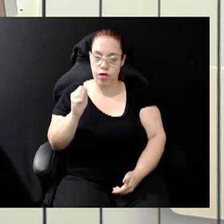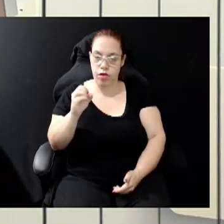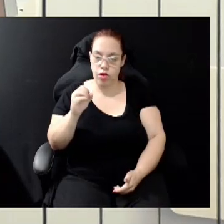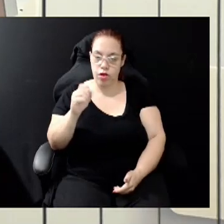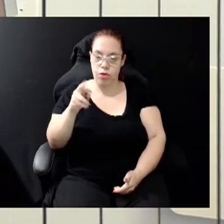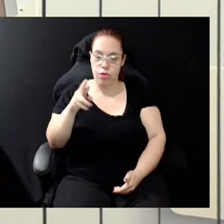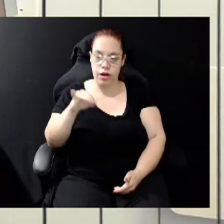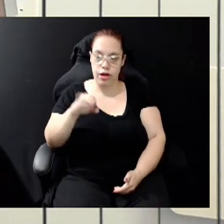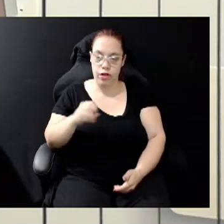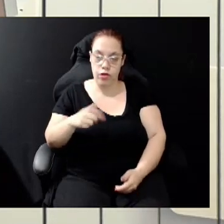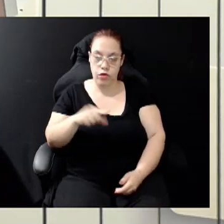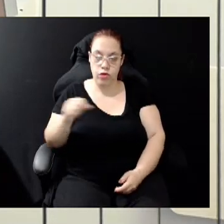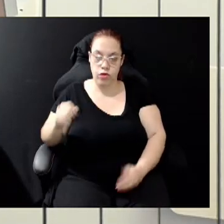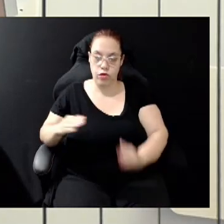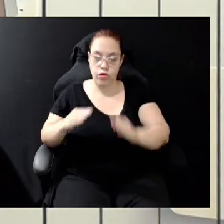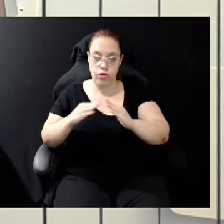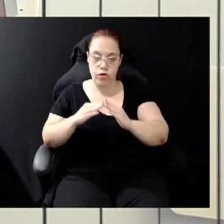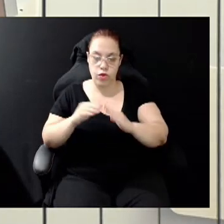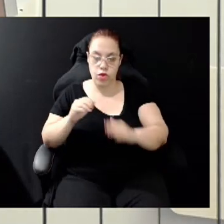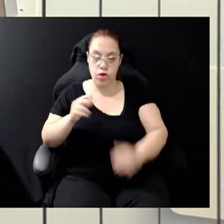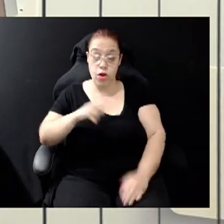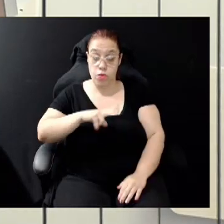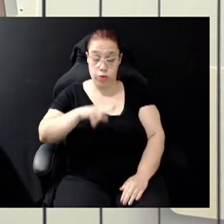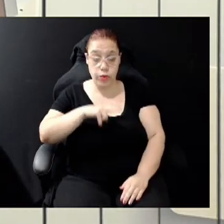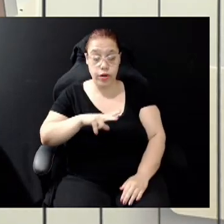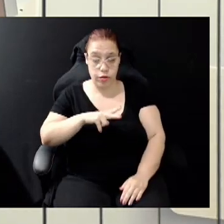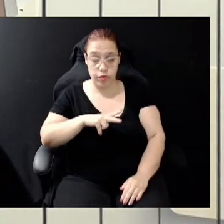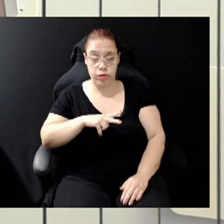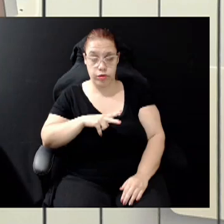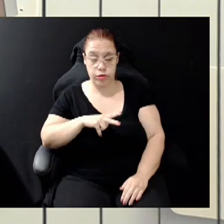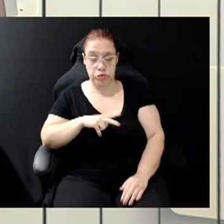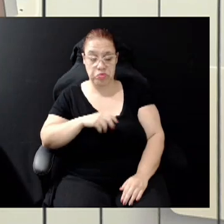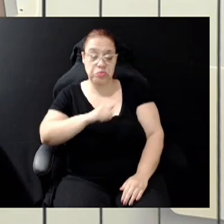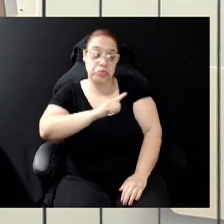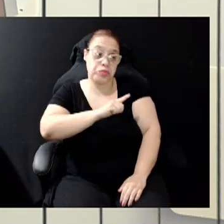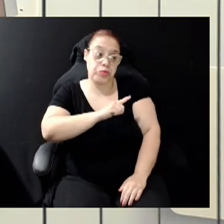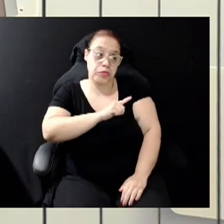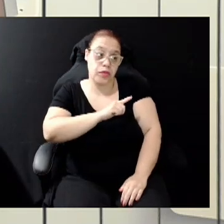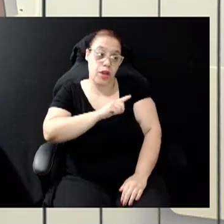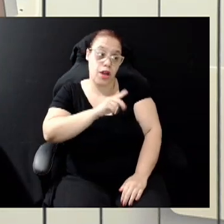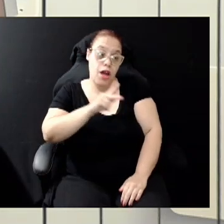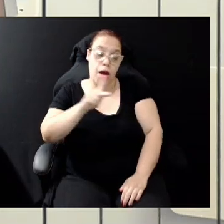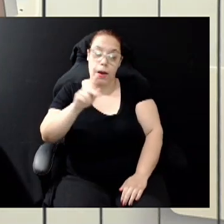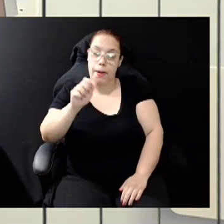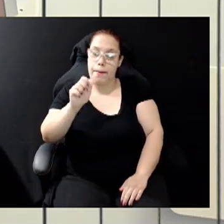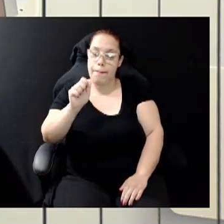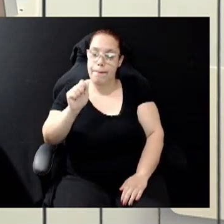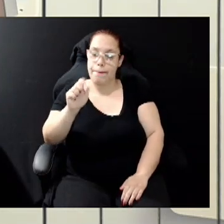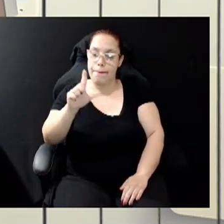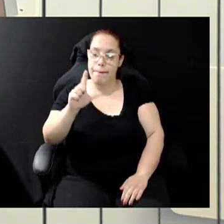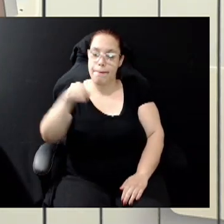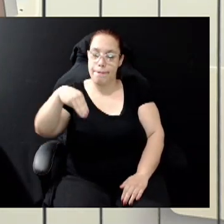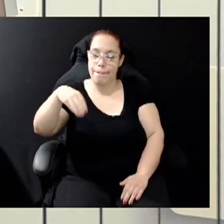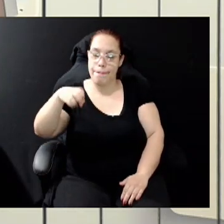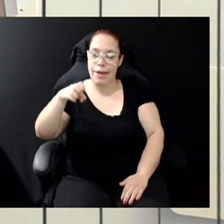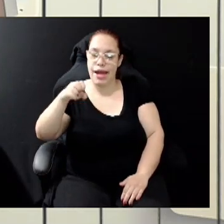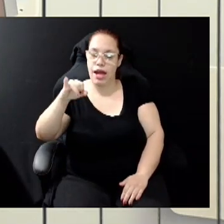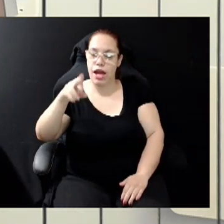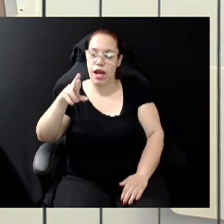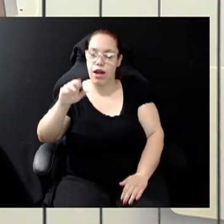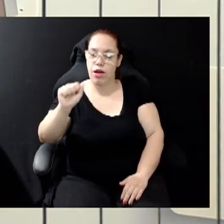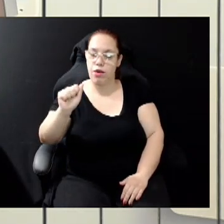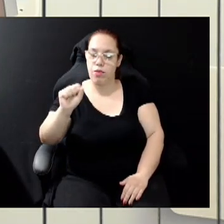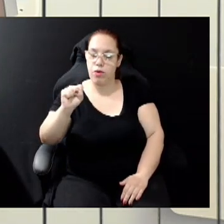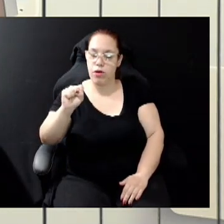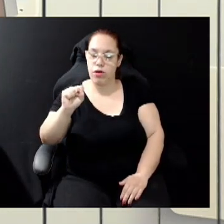de casa a Portuguesa. O Palmeiras é o terceiro colocado, tem 17 pontos, 5 a menos. Então, se